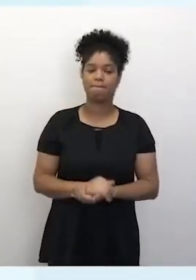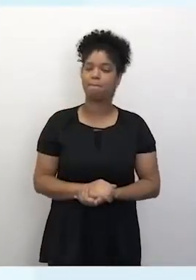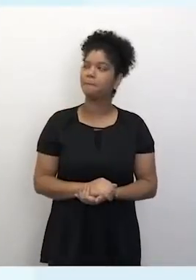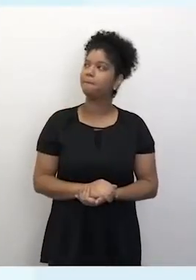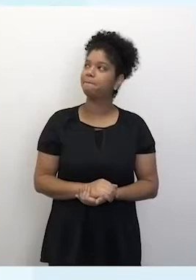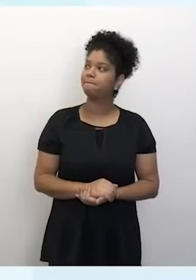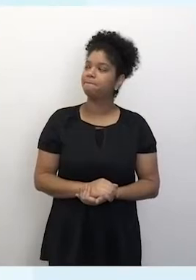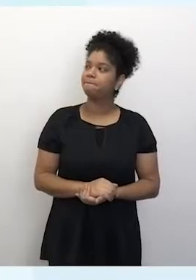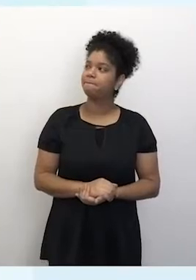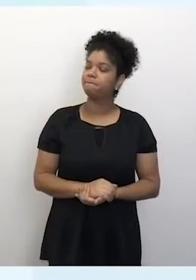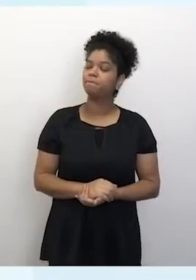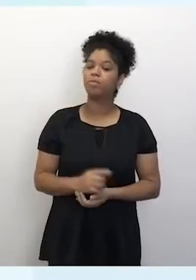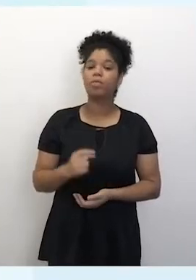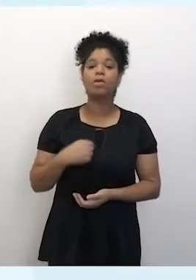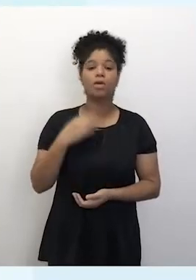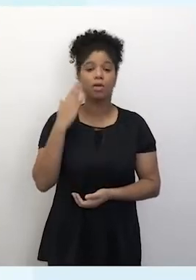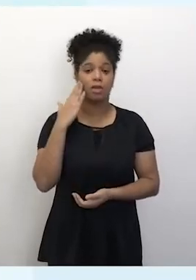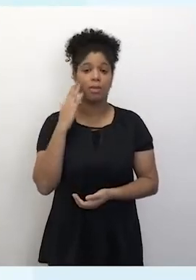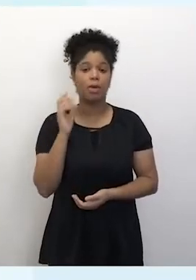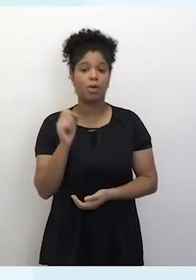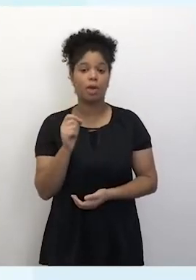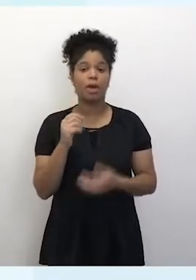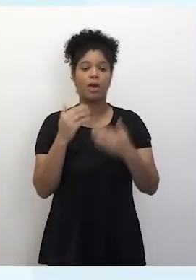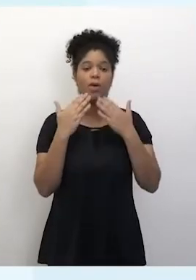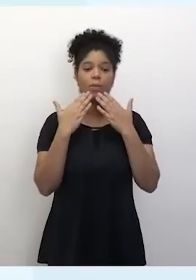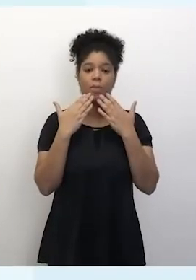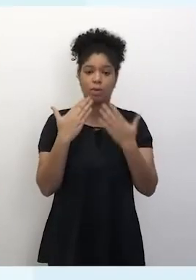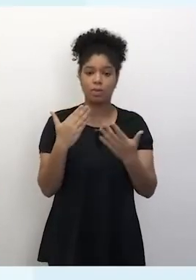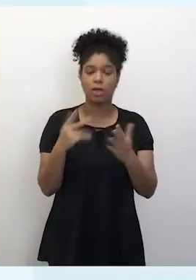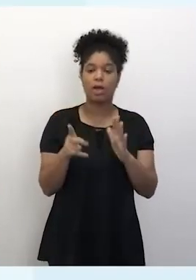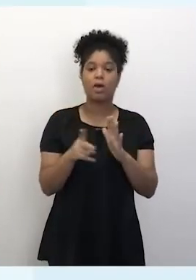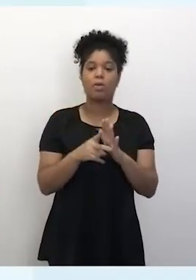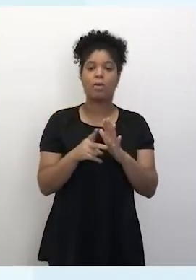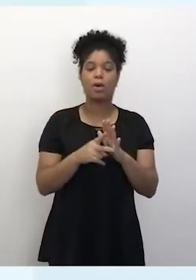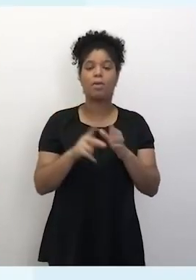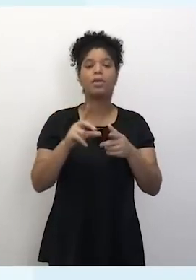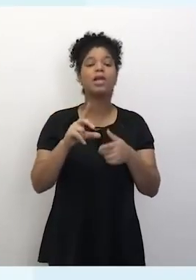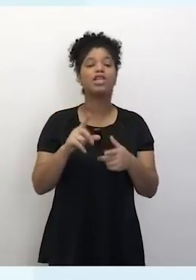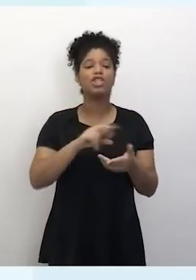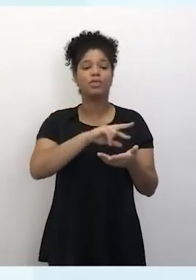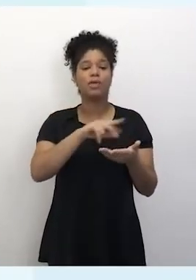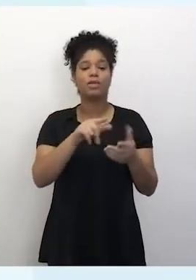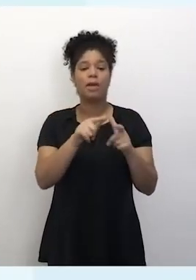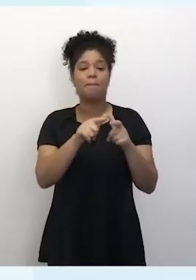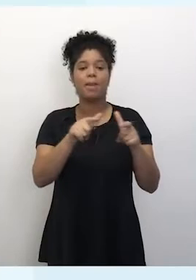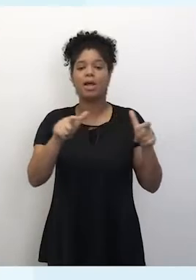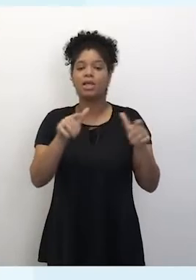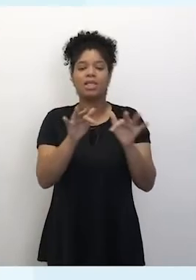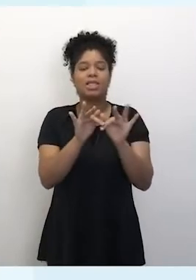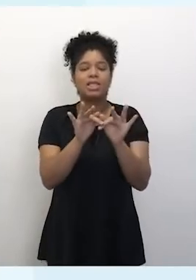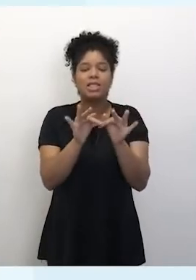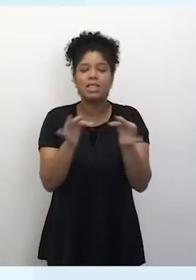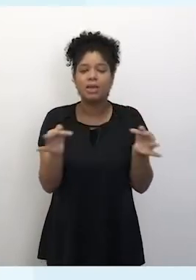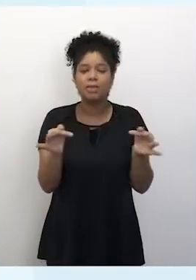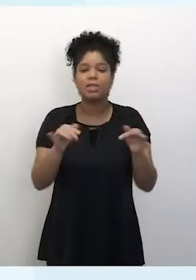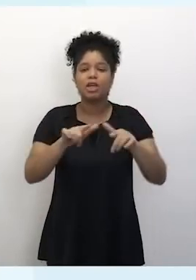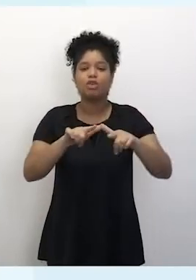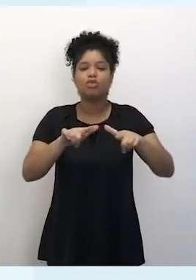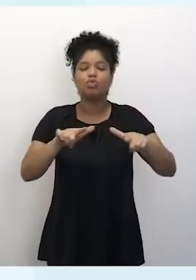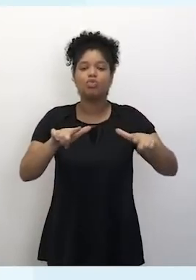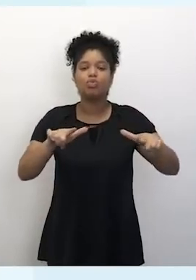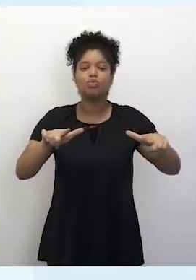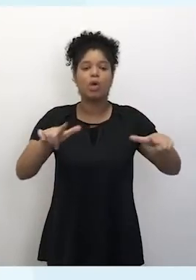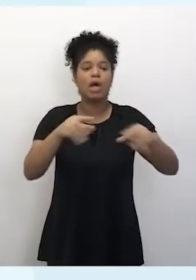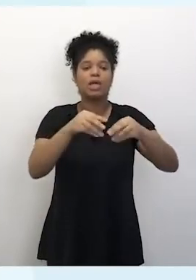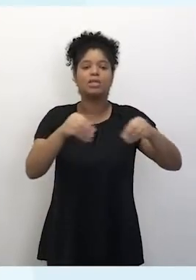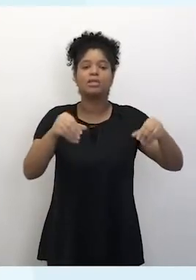entendemos cartografia como a representação geométrica, plana, simplificada e convencional de